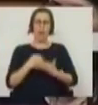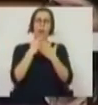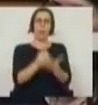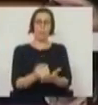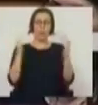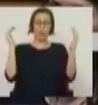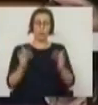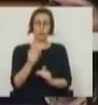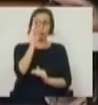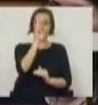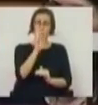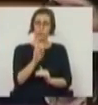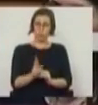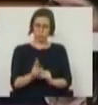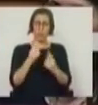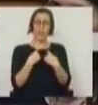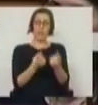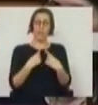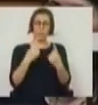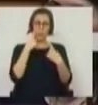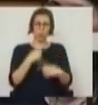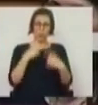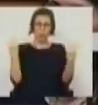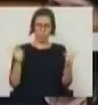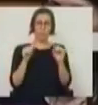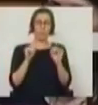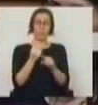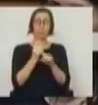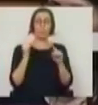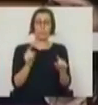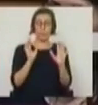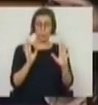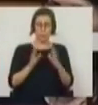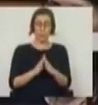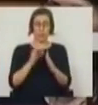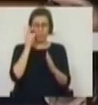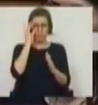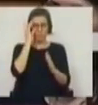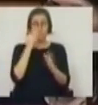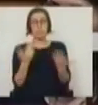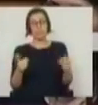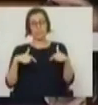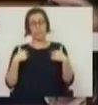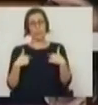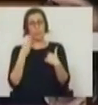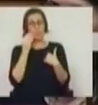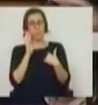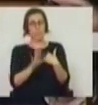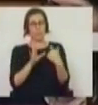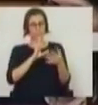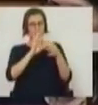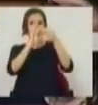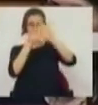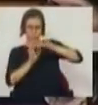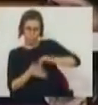à redução tarifária nos transportes públicos. Isto porque, segundo o próprio